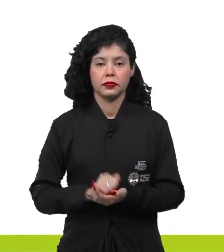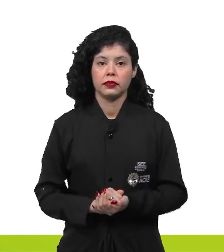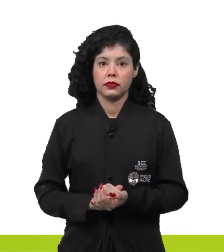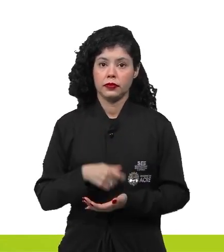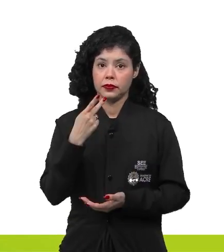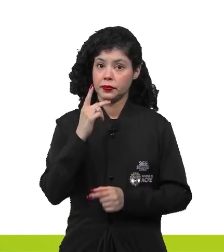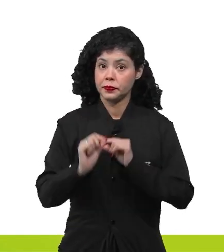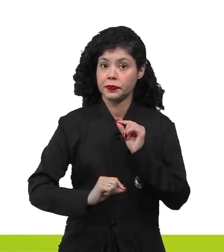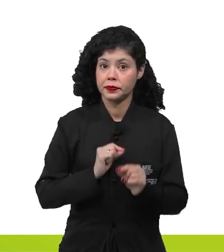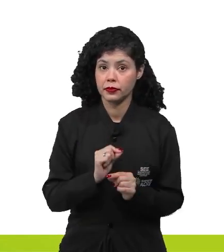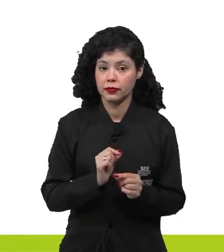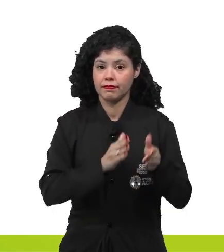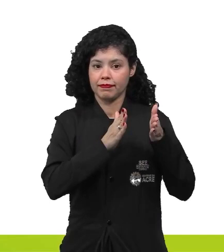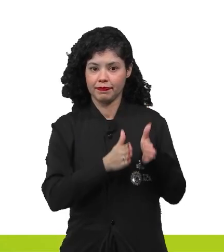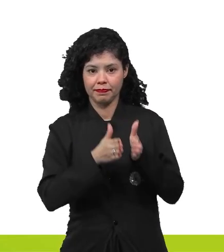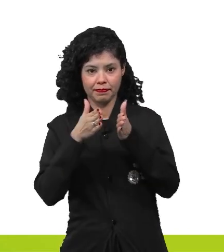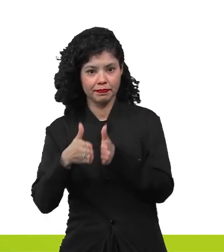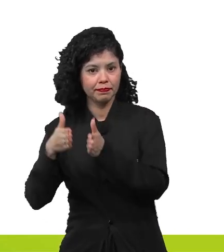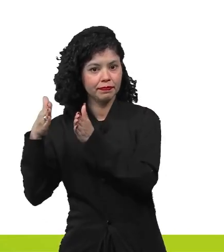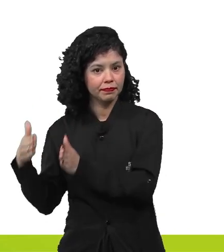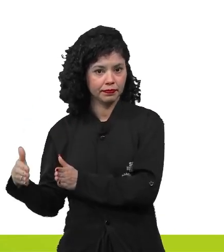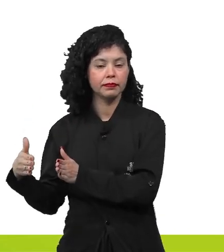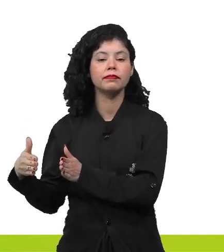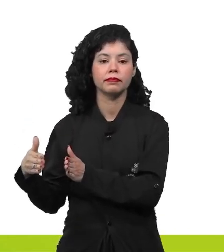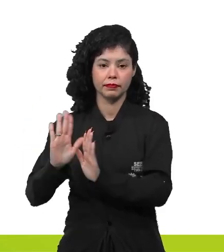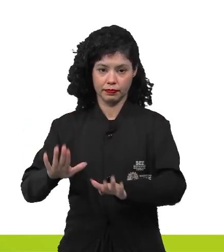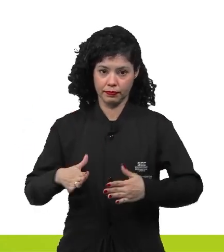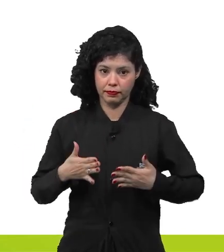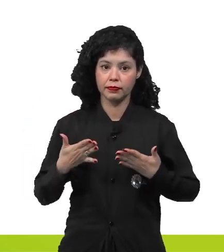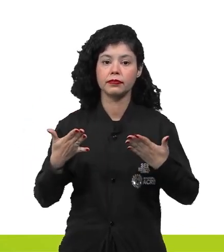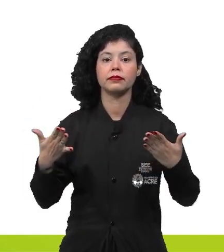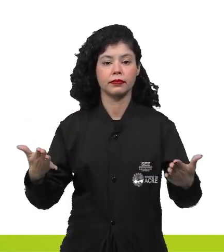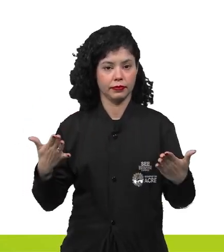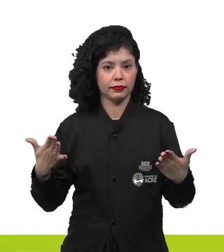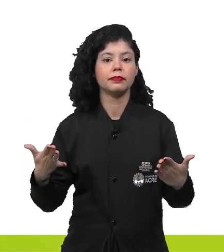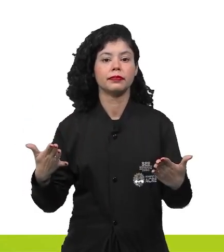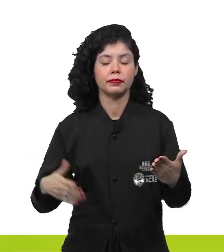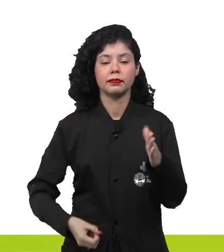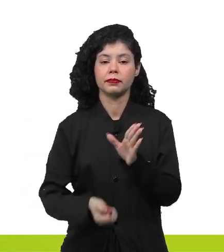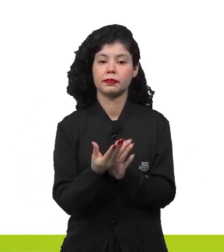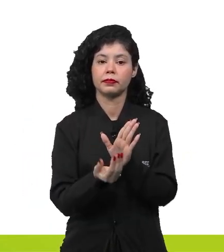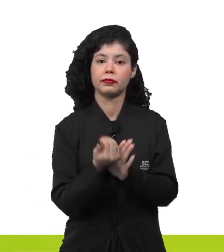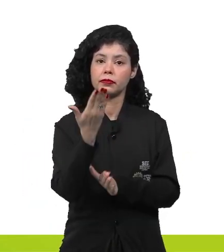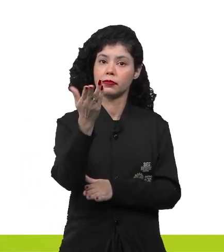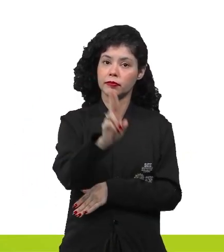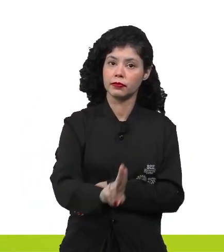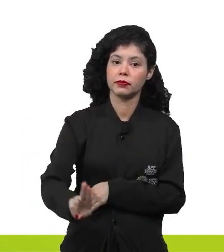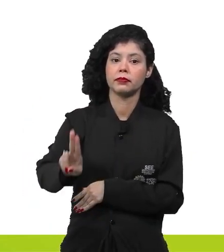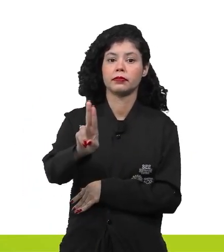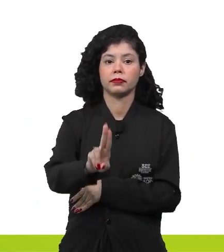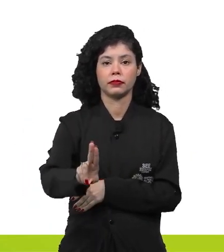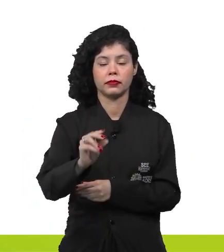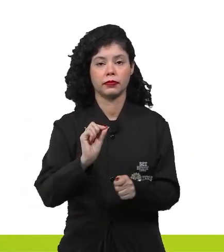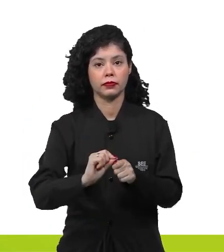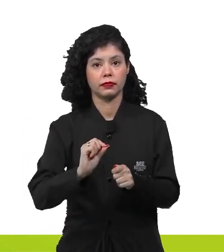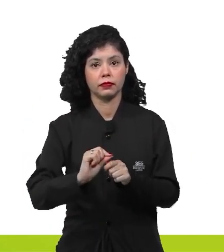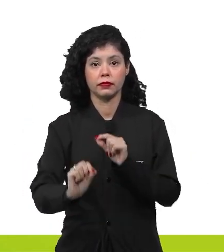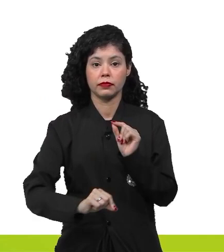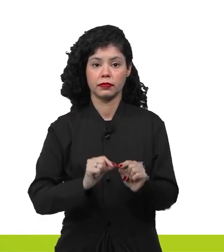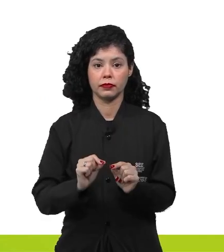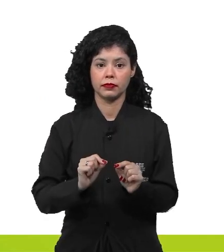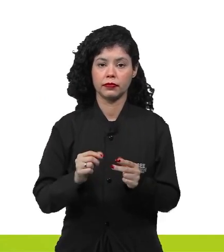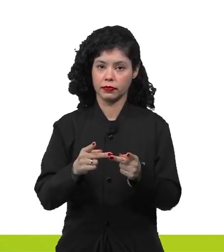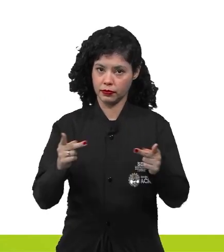diz aqui, passo a passo, quais os produtos que você vai utilizar para fazer